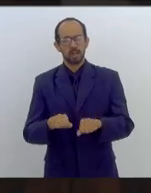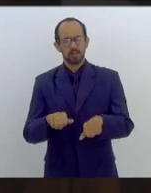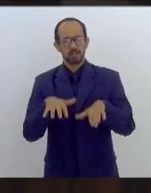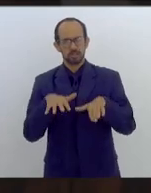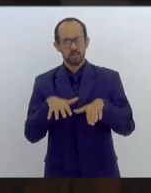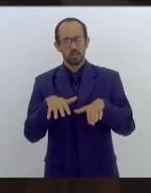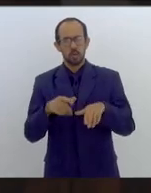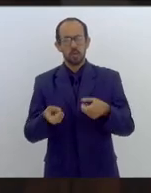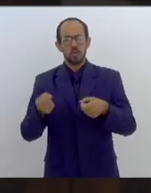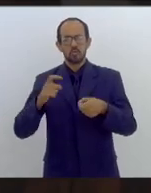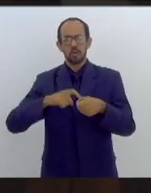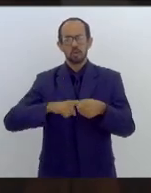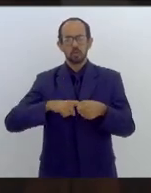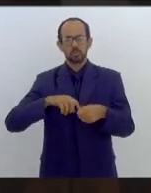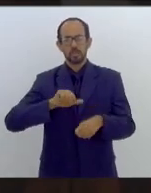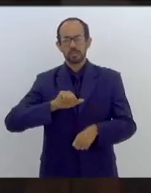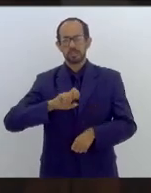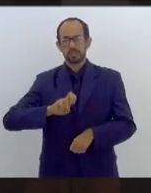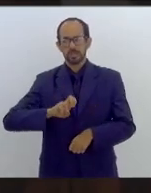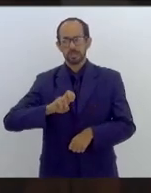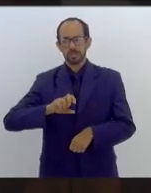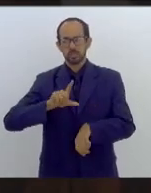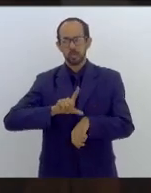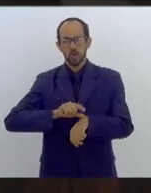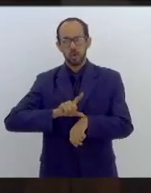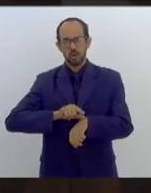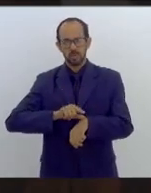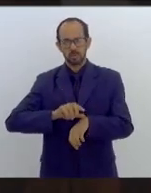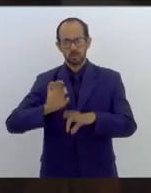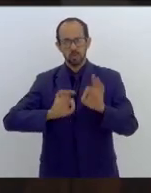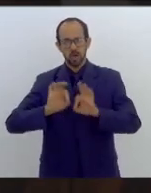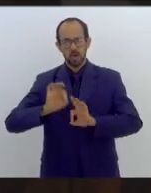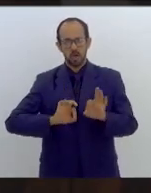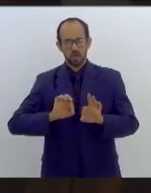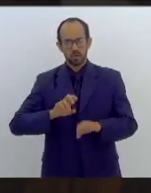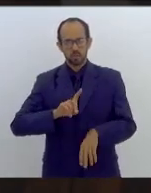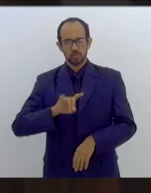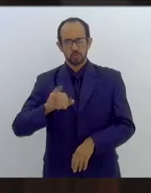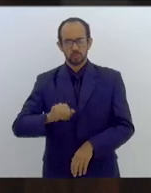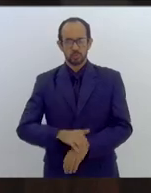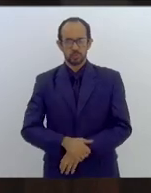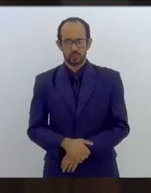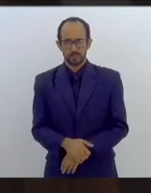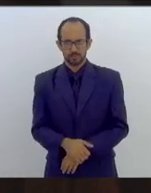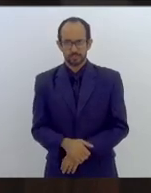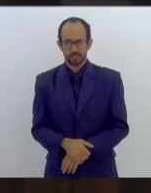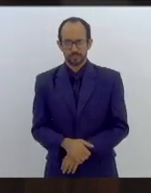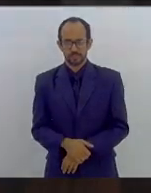Retornamos às 15 horas com a ordem do dia.